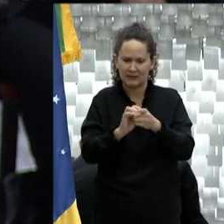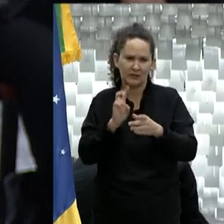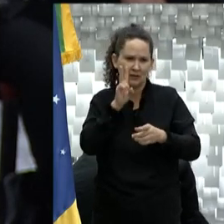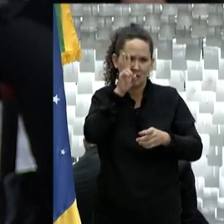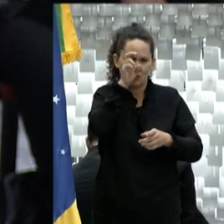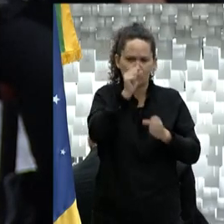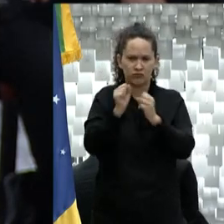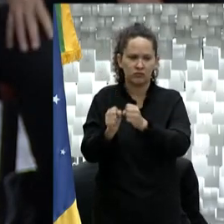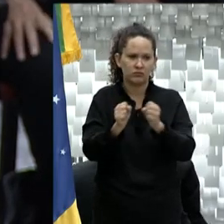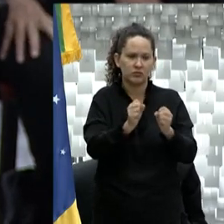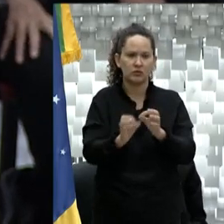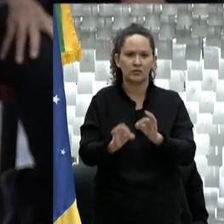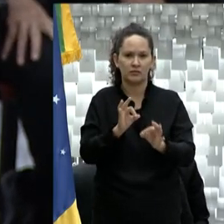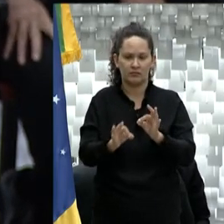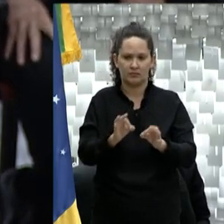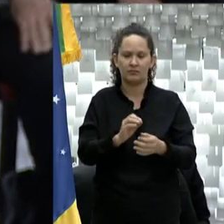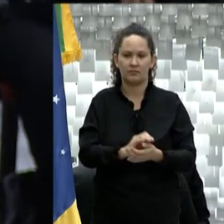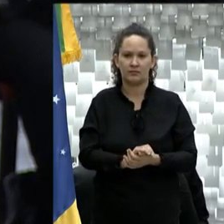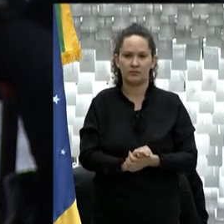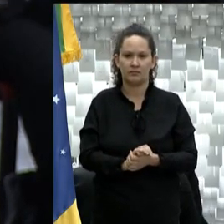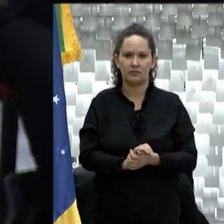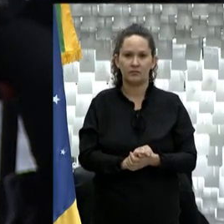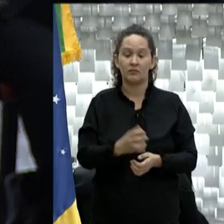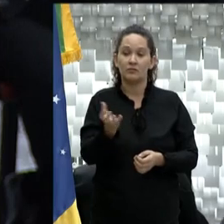nosso Poder Judiciário.